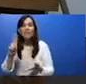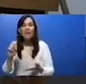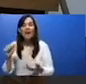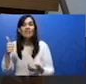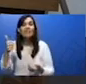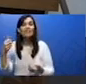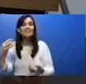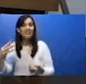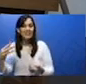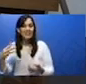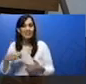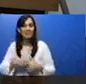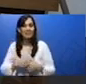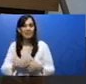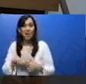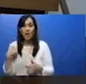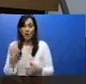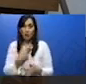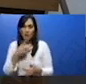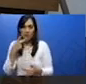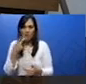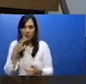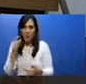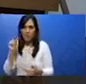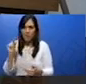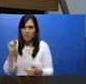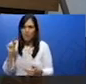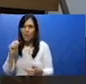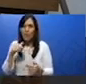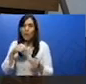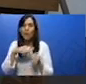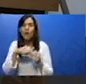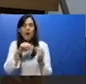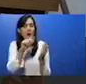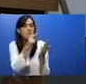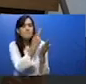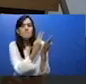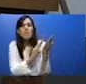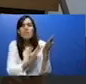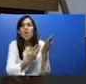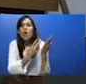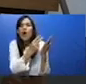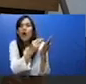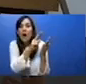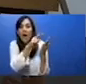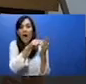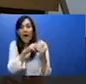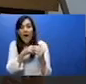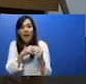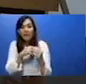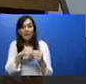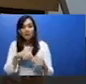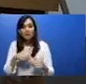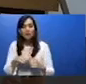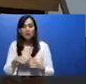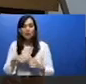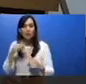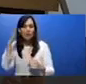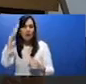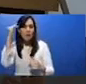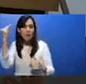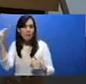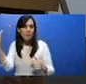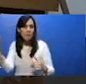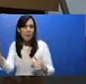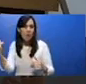13, tá? Nós vamos falar um pouquinho sobre a pintura, sobre um artista muito famoso, tá? E uma